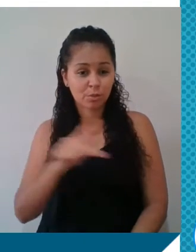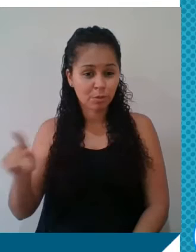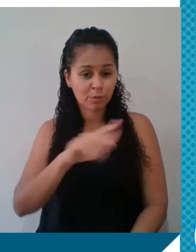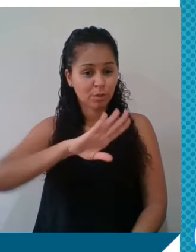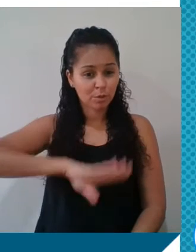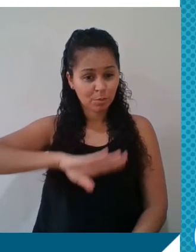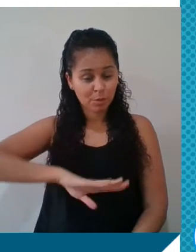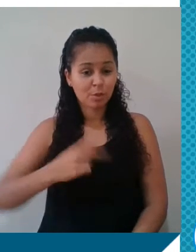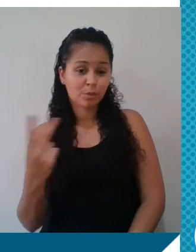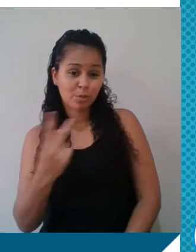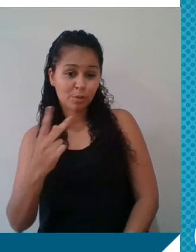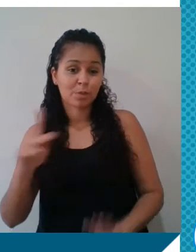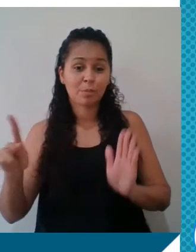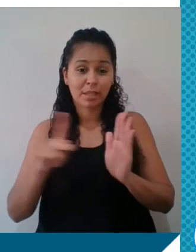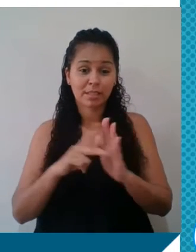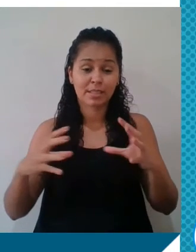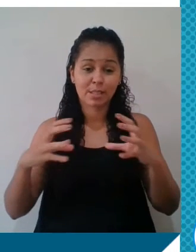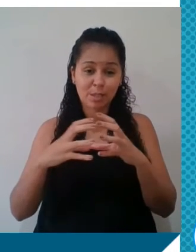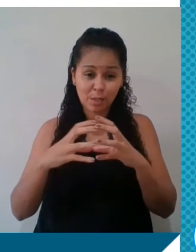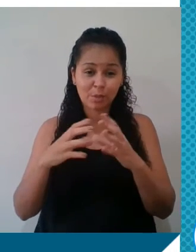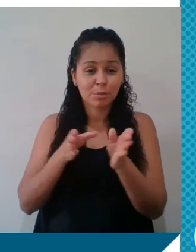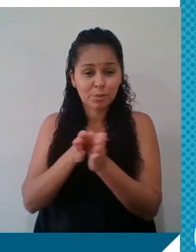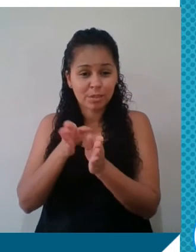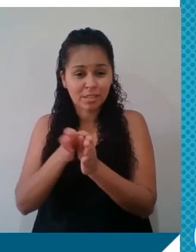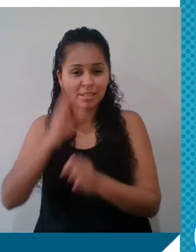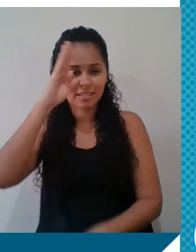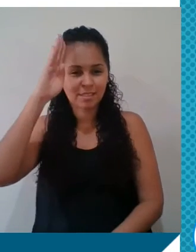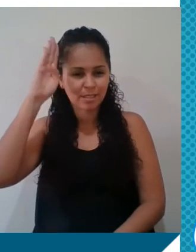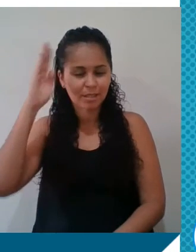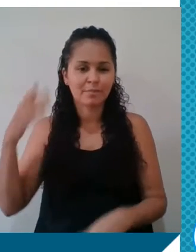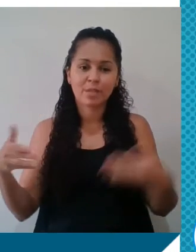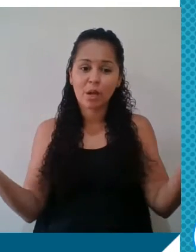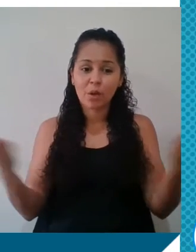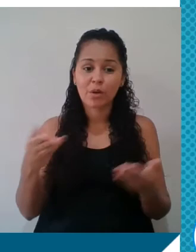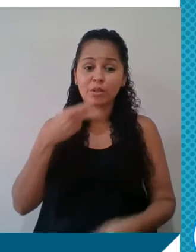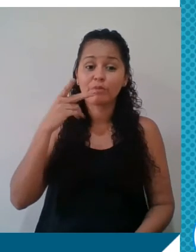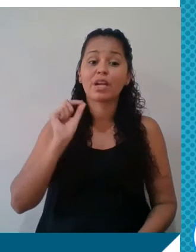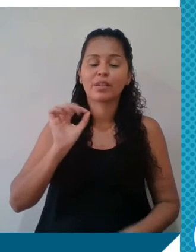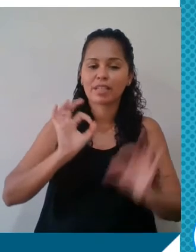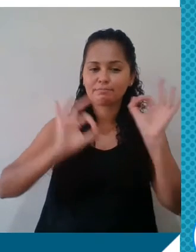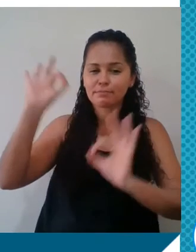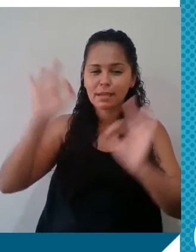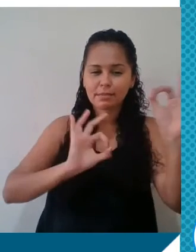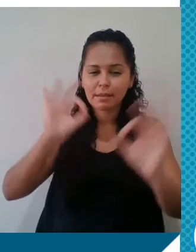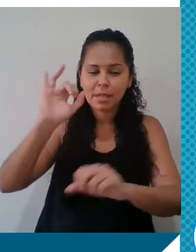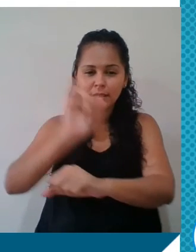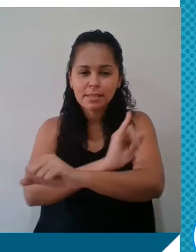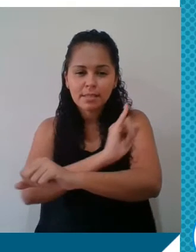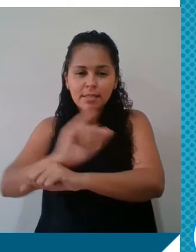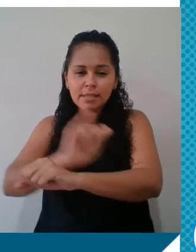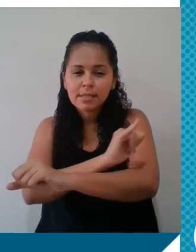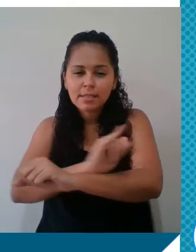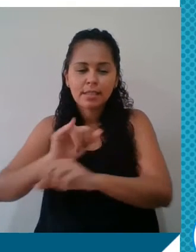portuguesa, sou do Grupo SOA e do Polo NIGF. Hoje a gente vai falar de planejamento e